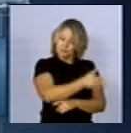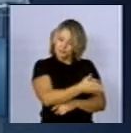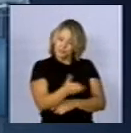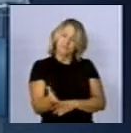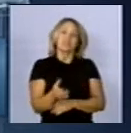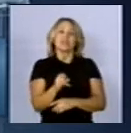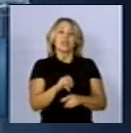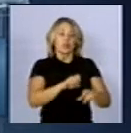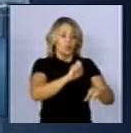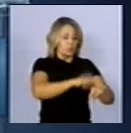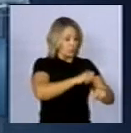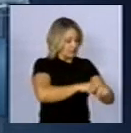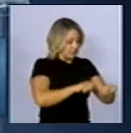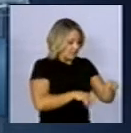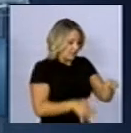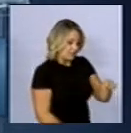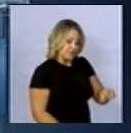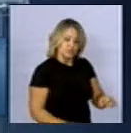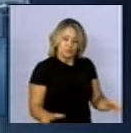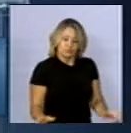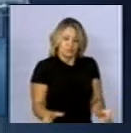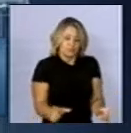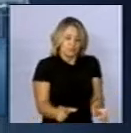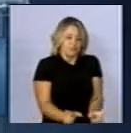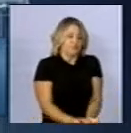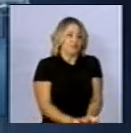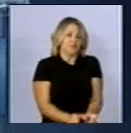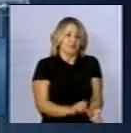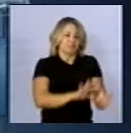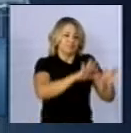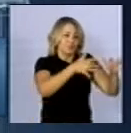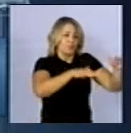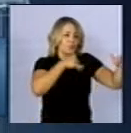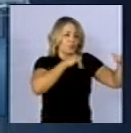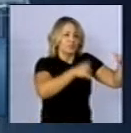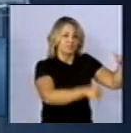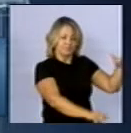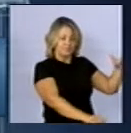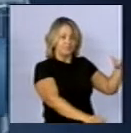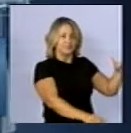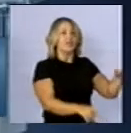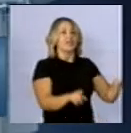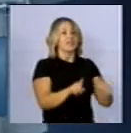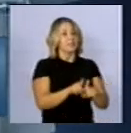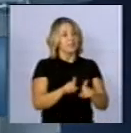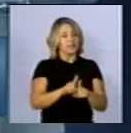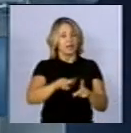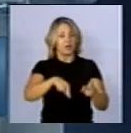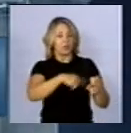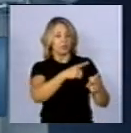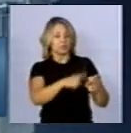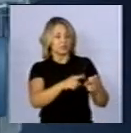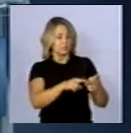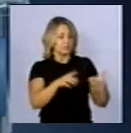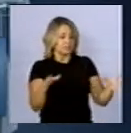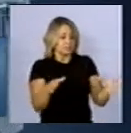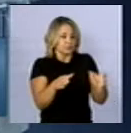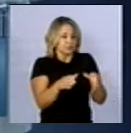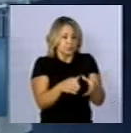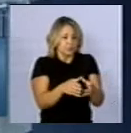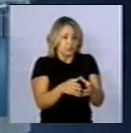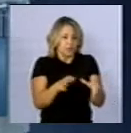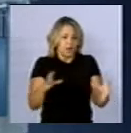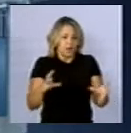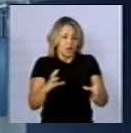simples da linha não elimina os campos uma outra forma de redução desses Campos é o que nós chamamos a compactação